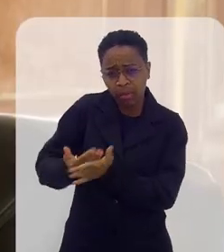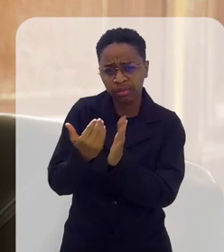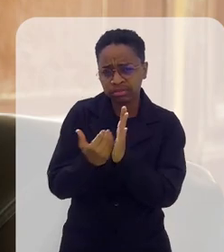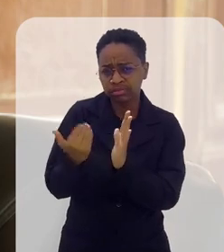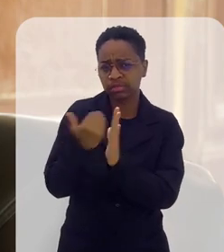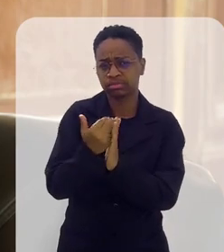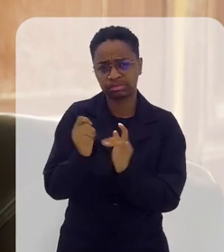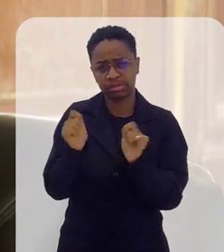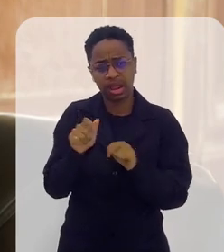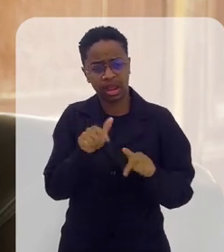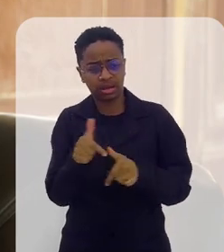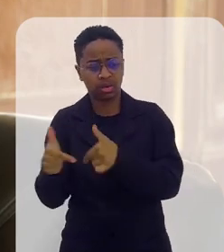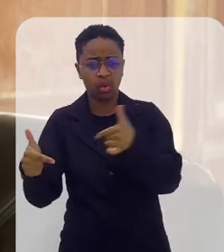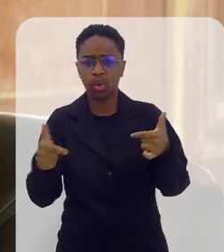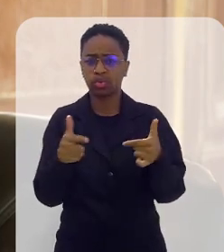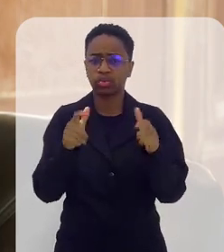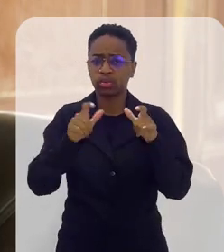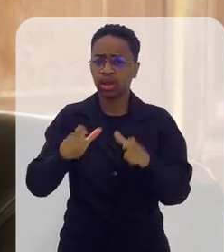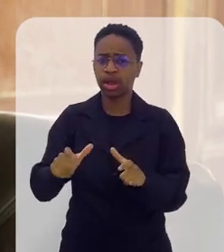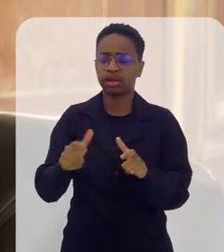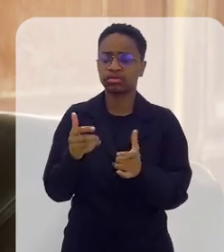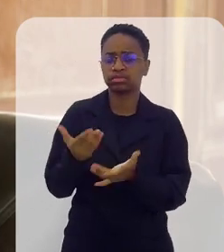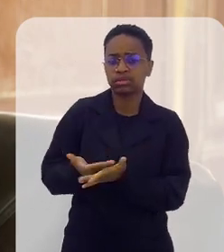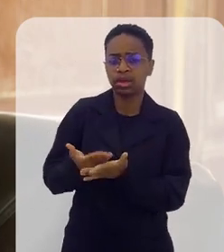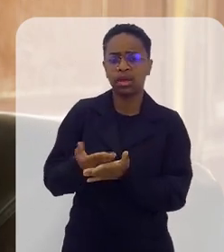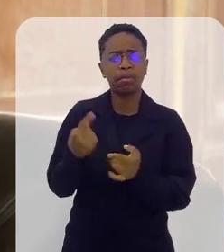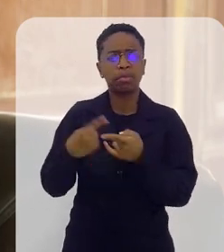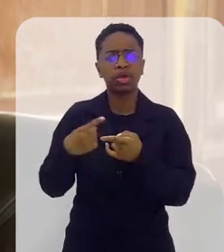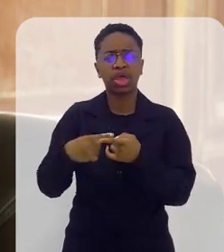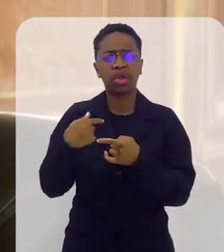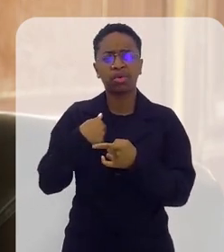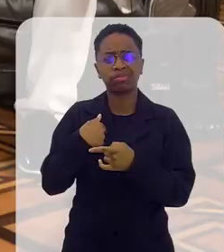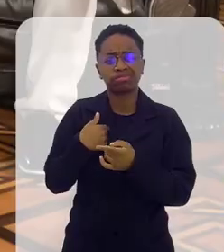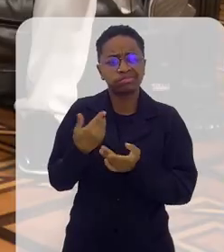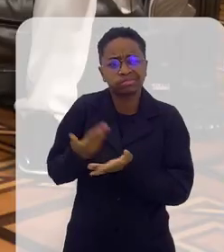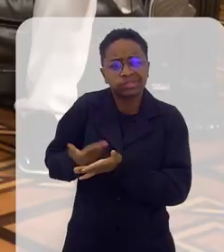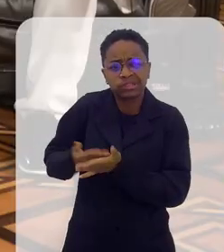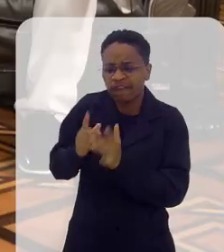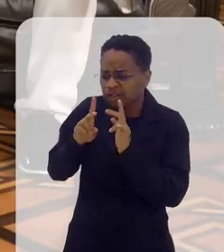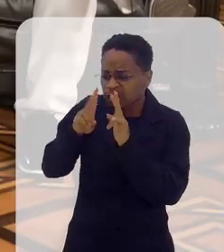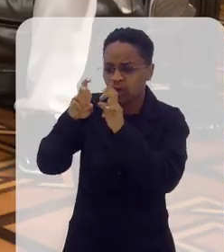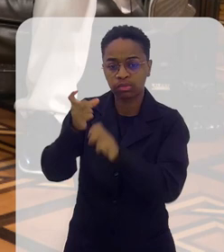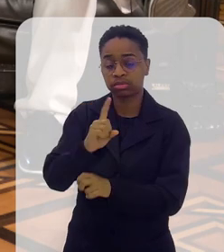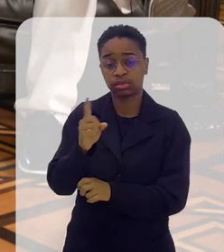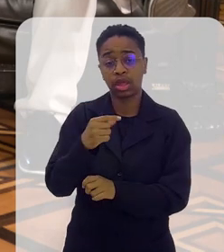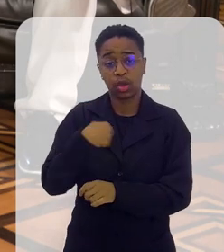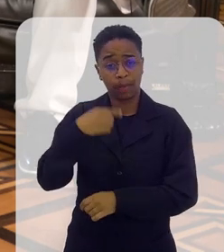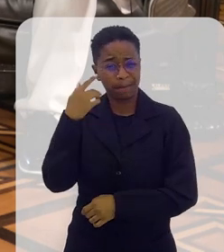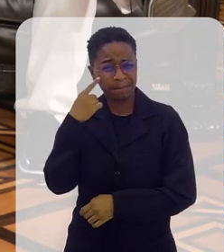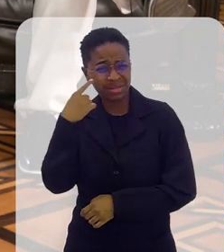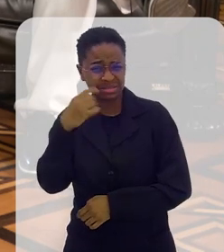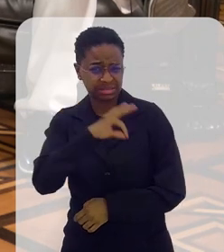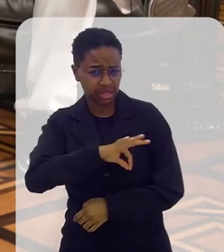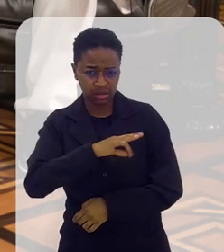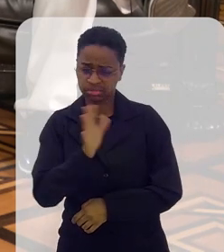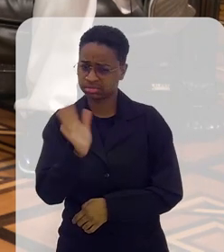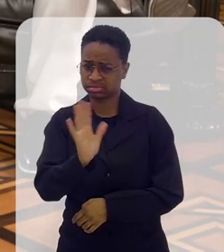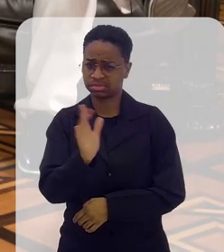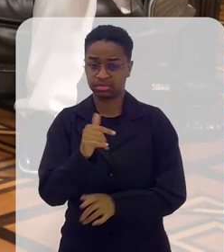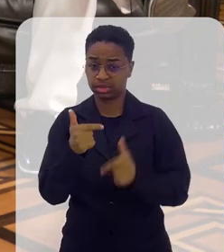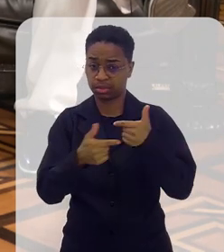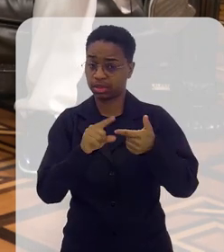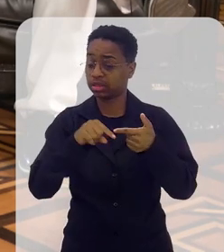fazer tantas outras coisas, por que não se dedicar para servir? E não pensando numa renda. Uhum. A renda, o trabalho